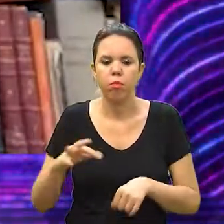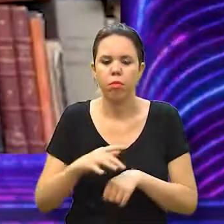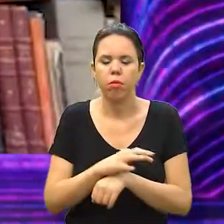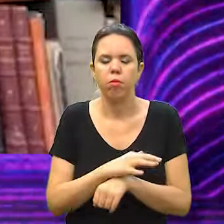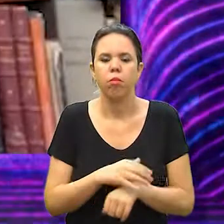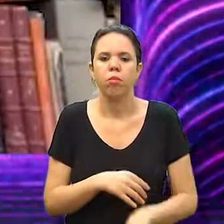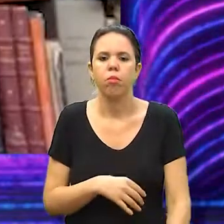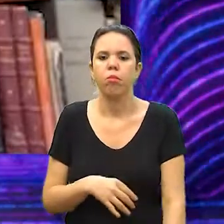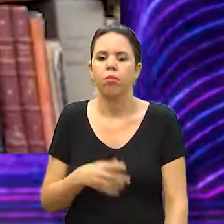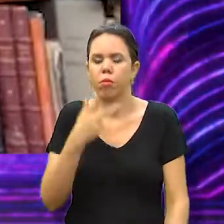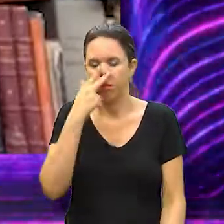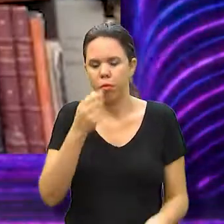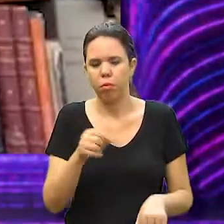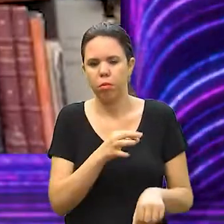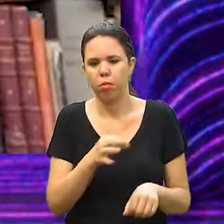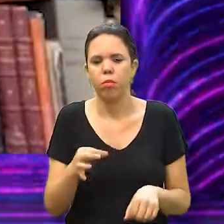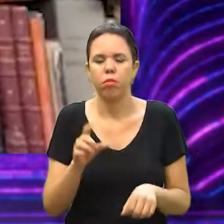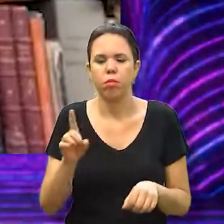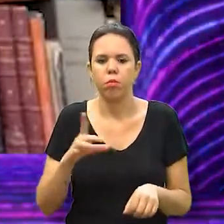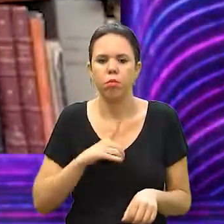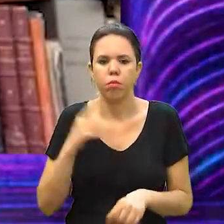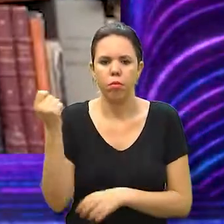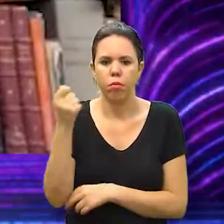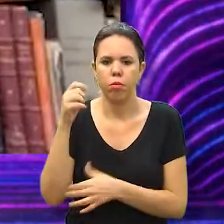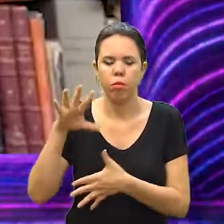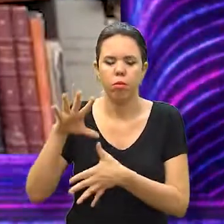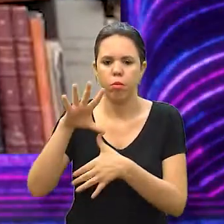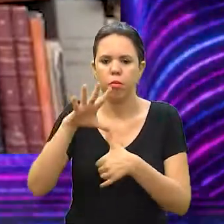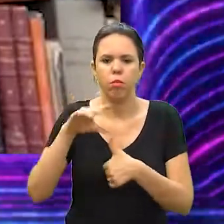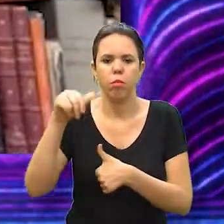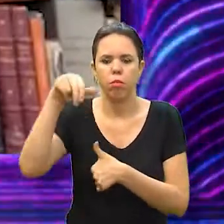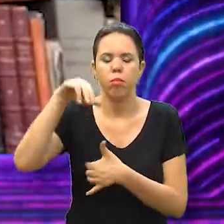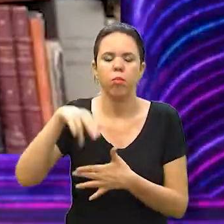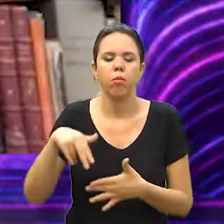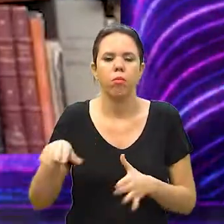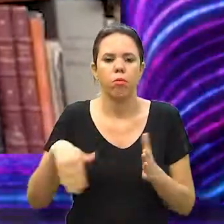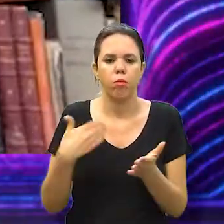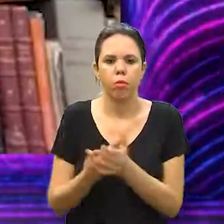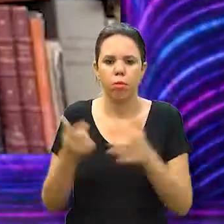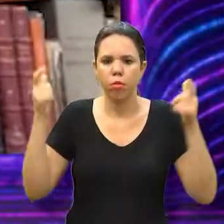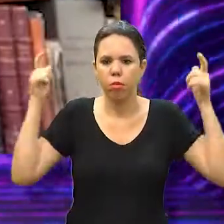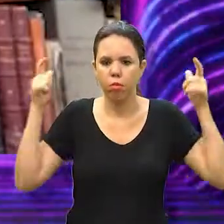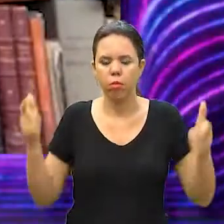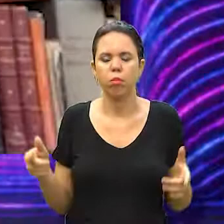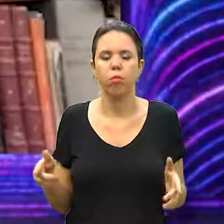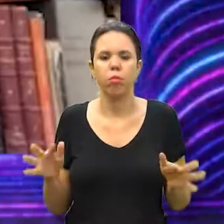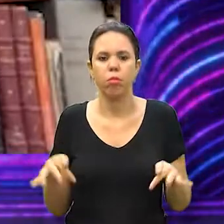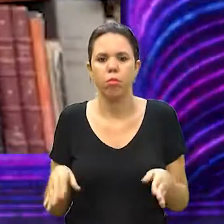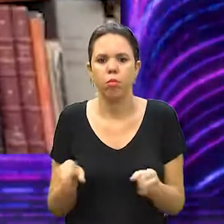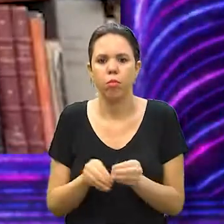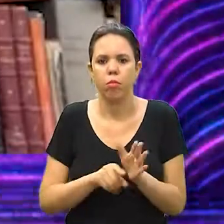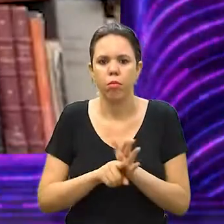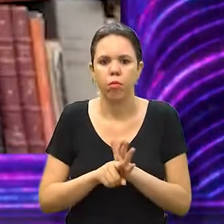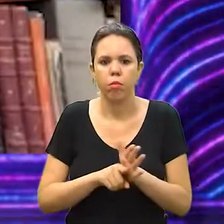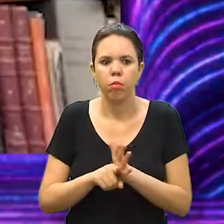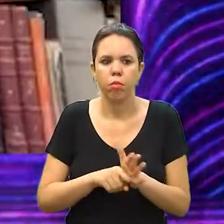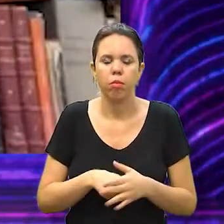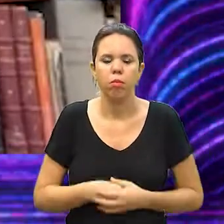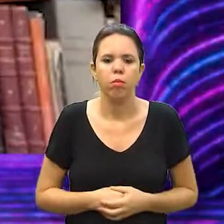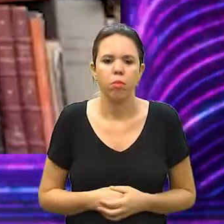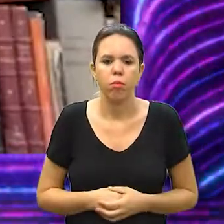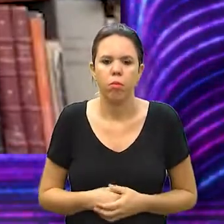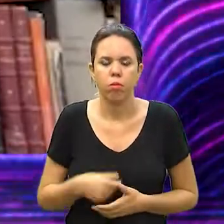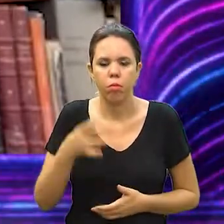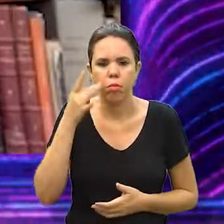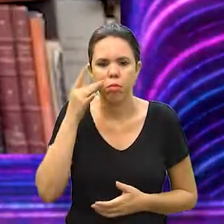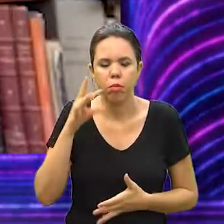violino, só existente na região sul da América do Norte até o México. Finalmente, nenhum vestígio de picada ou de